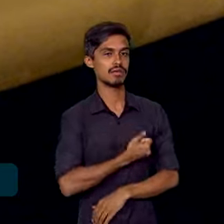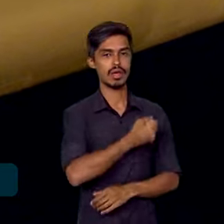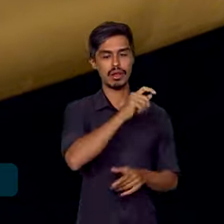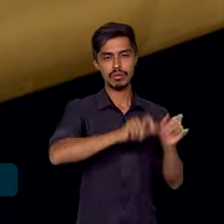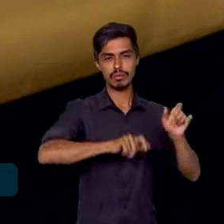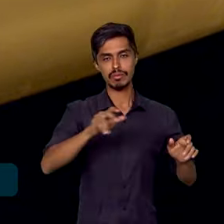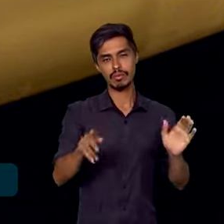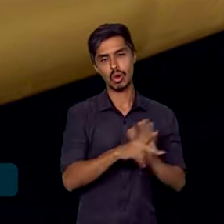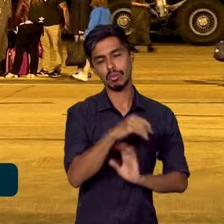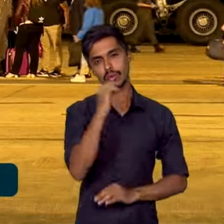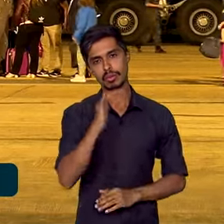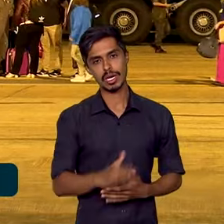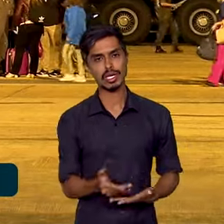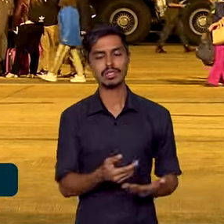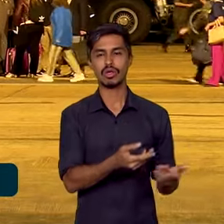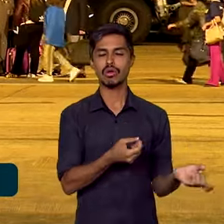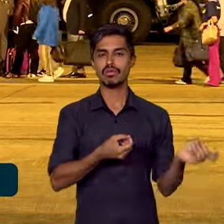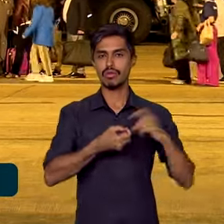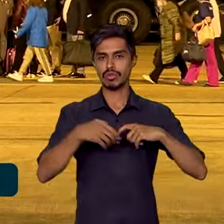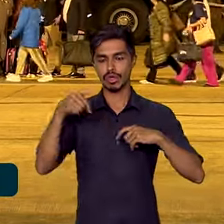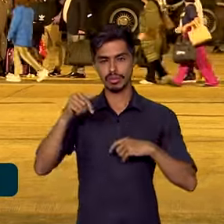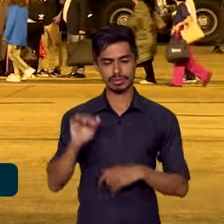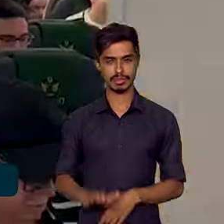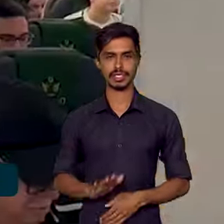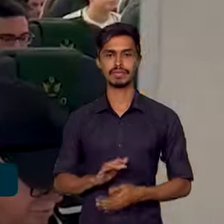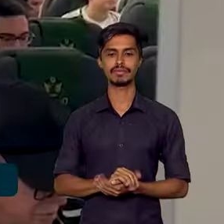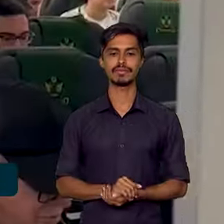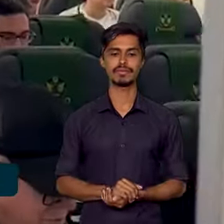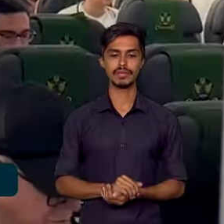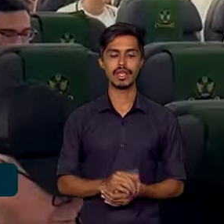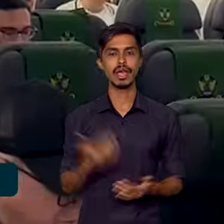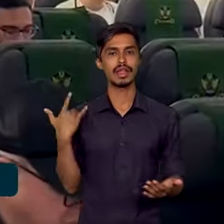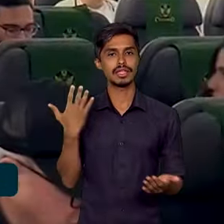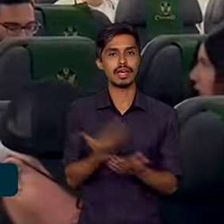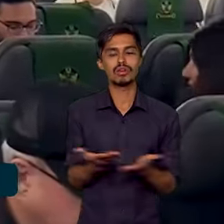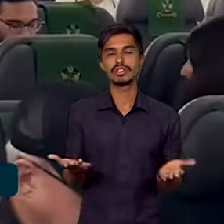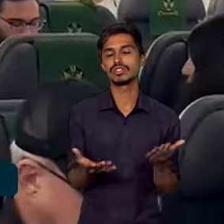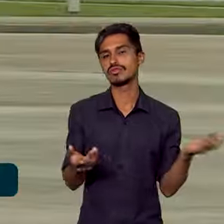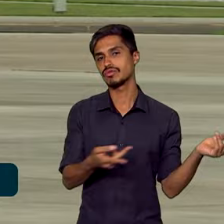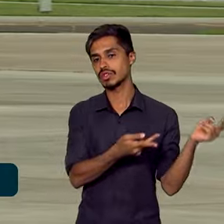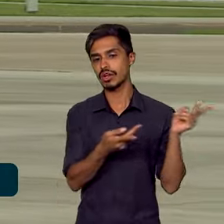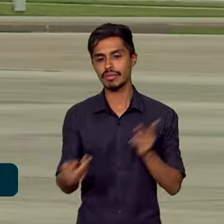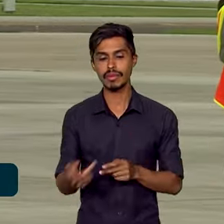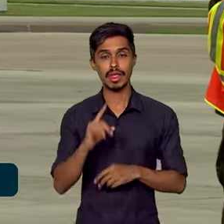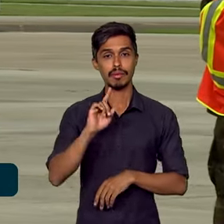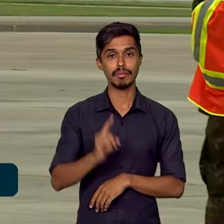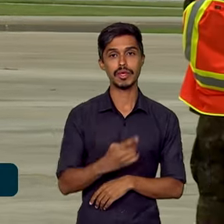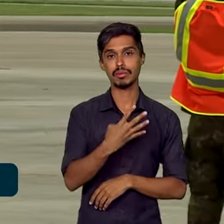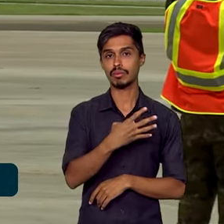área do conflito no Oriente Médio. Até agora, foram trazidas ao país